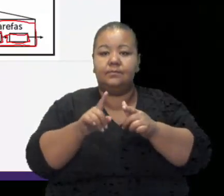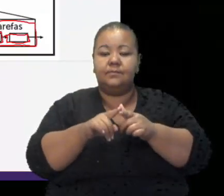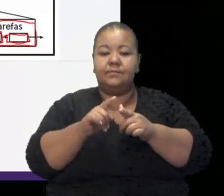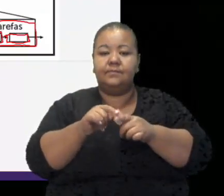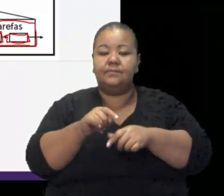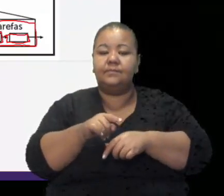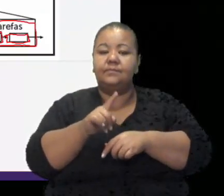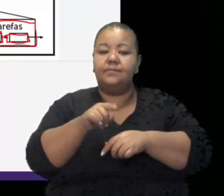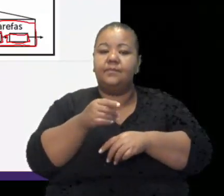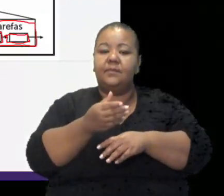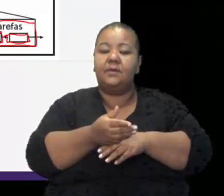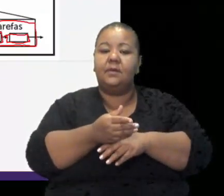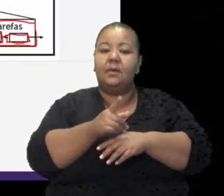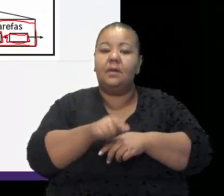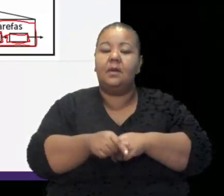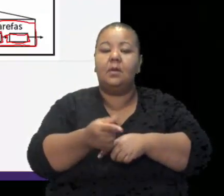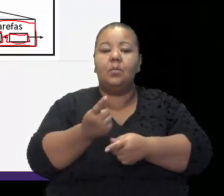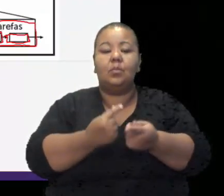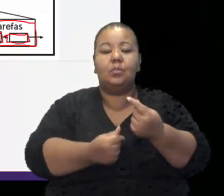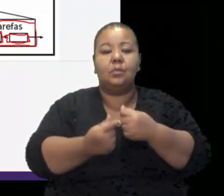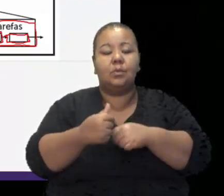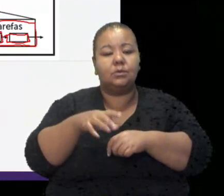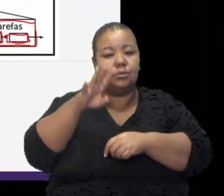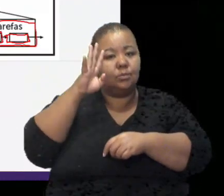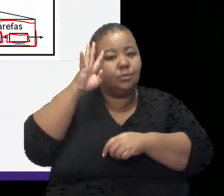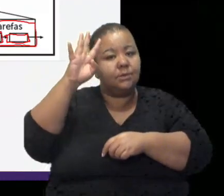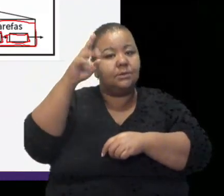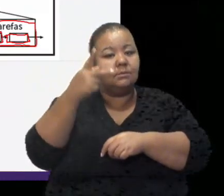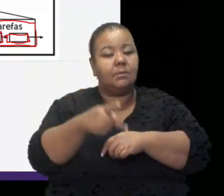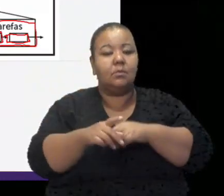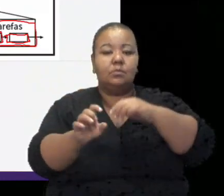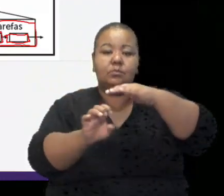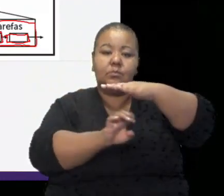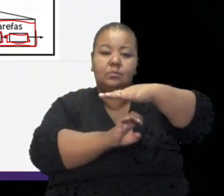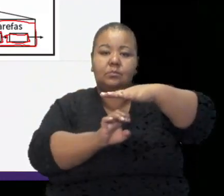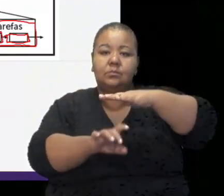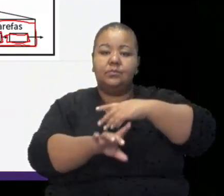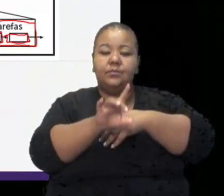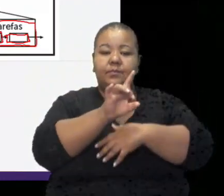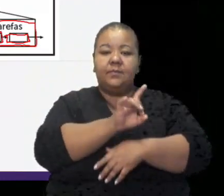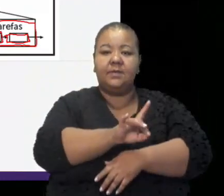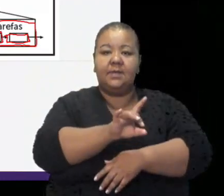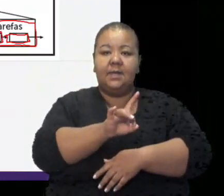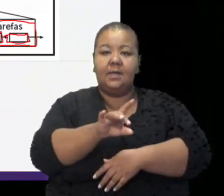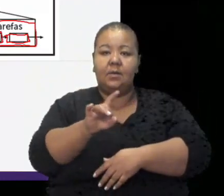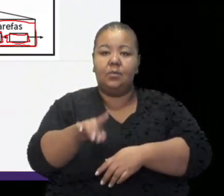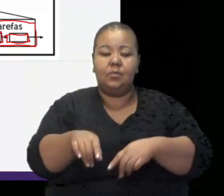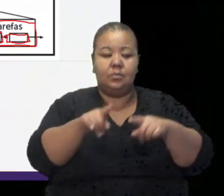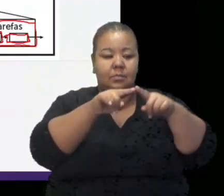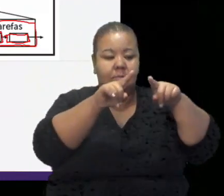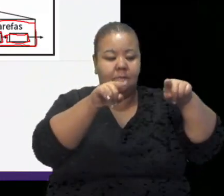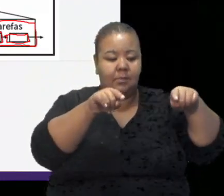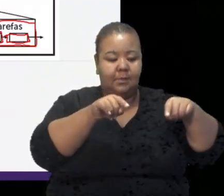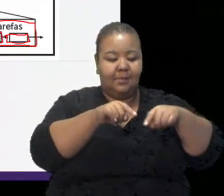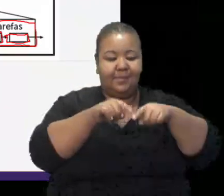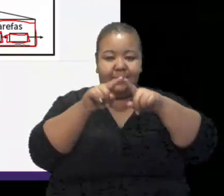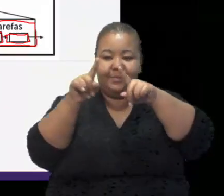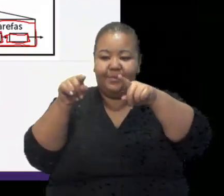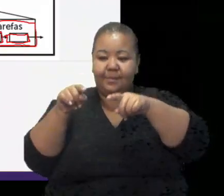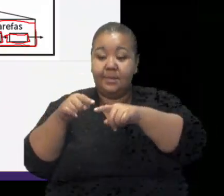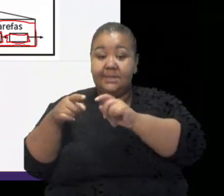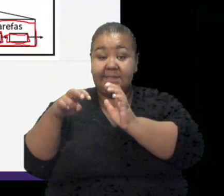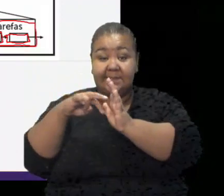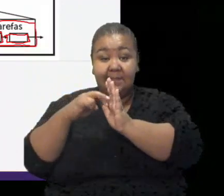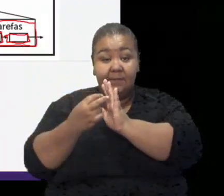é o negócio principal da empresa. Então, cada um desses processos aqui, ó, né, vai